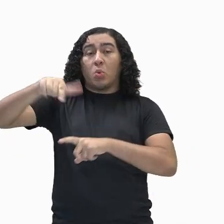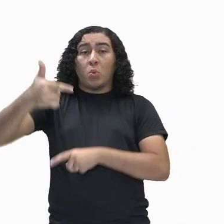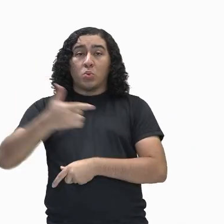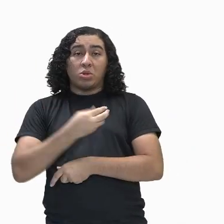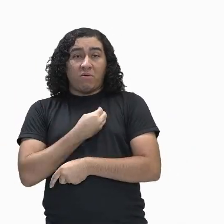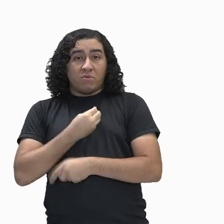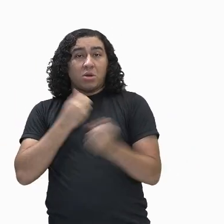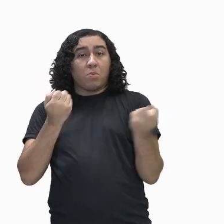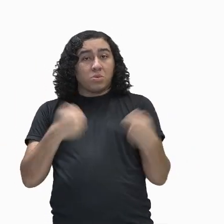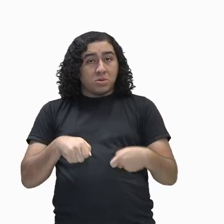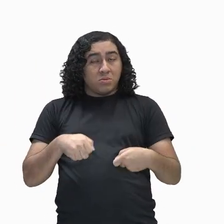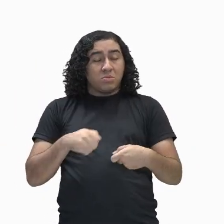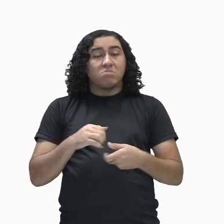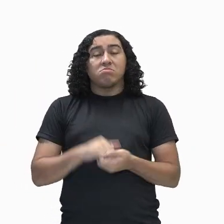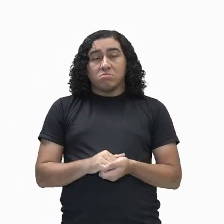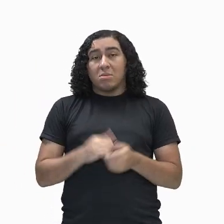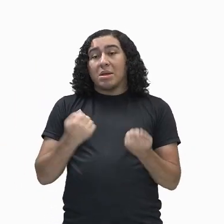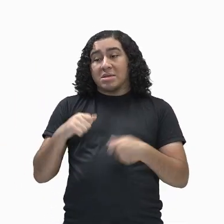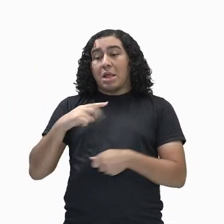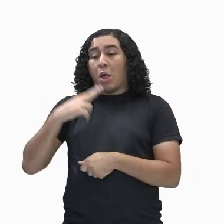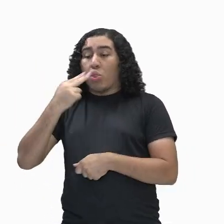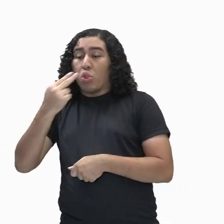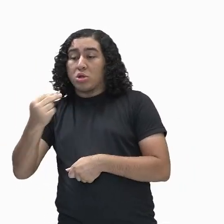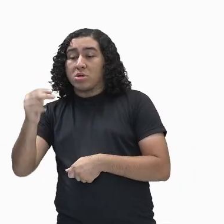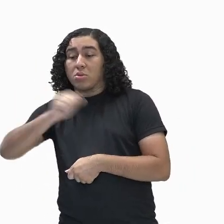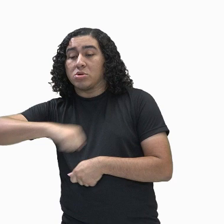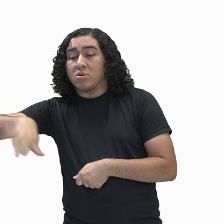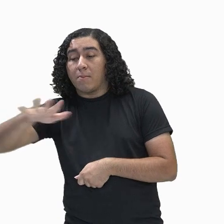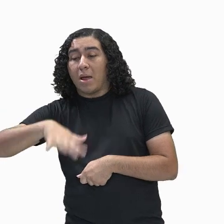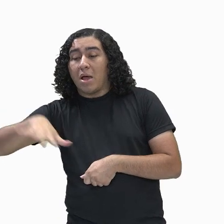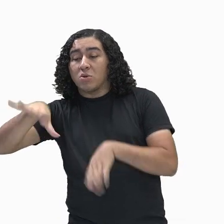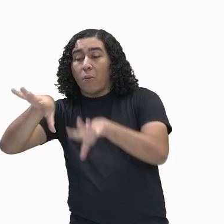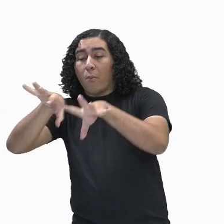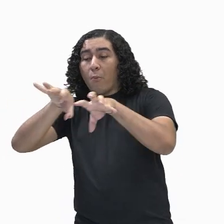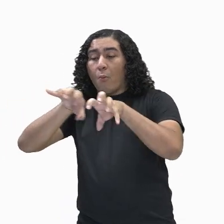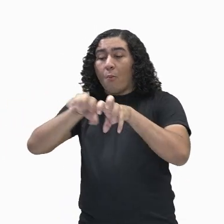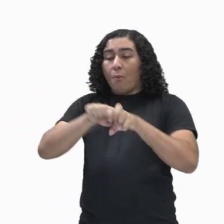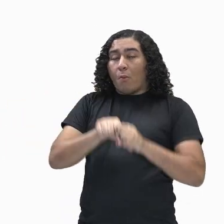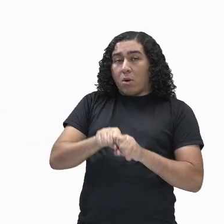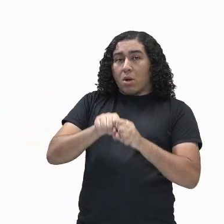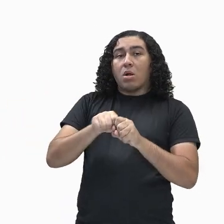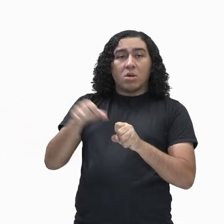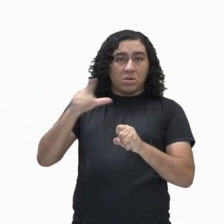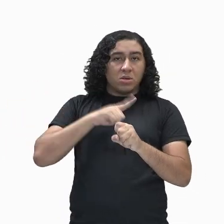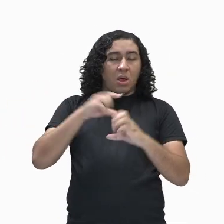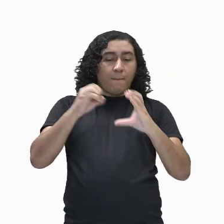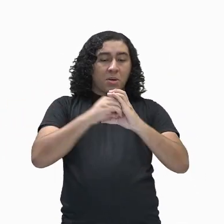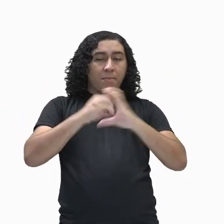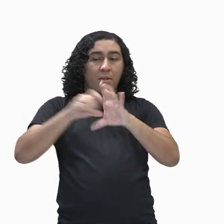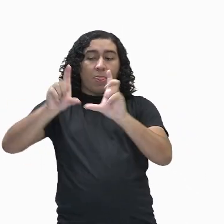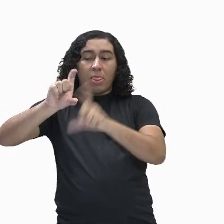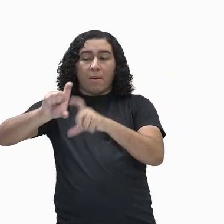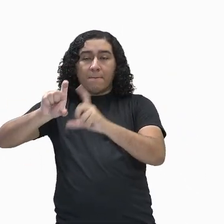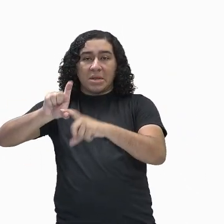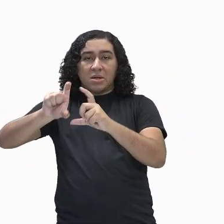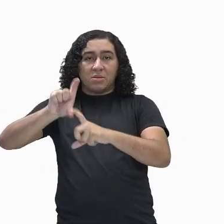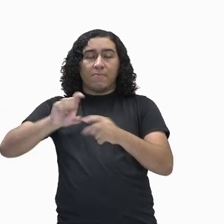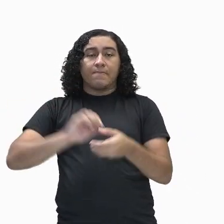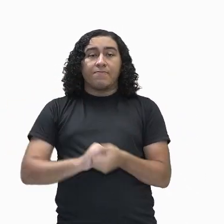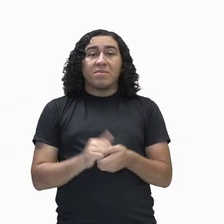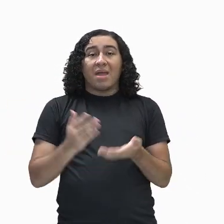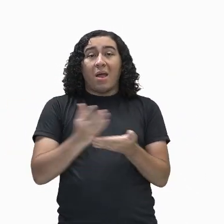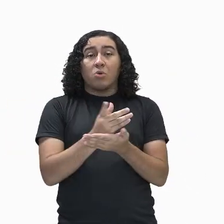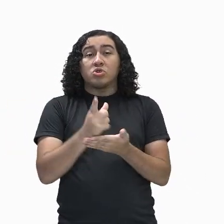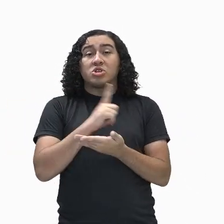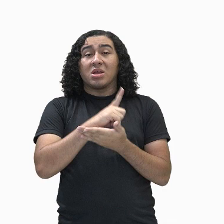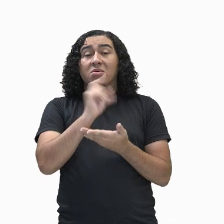próprio alimento, dependem da nutrição presente no ambiente onde eles estão inseridos. Muitos deles, inclusive, podem